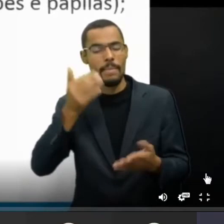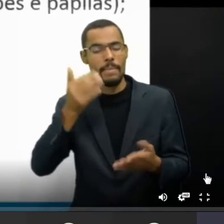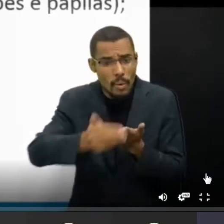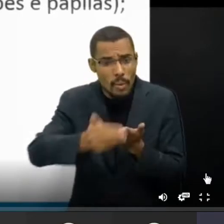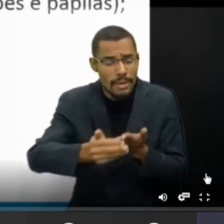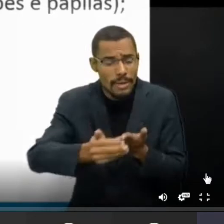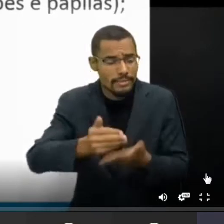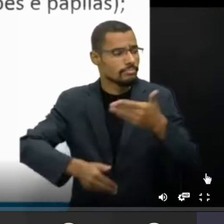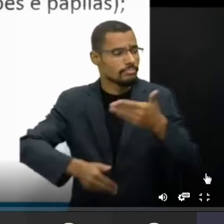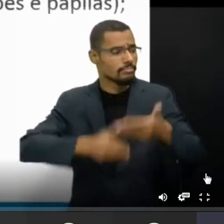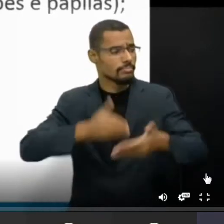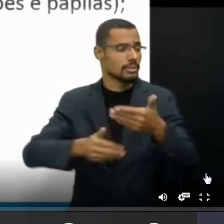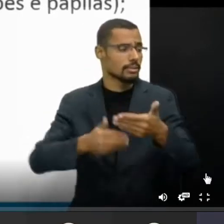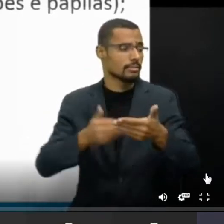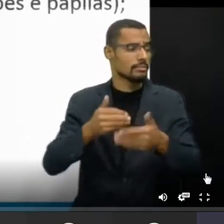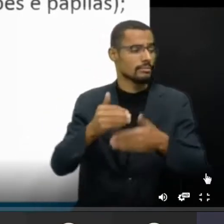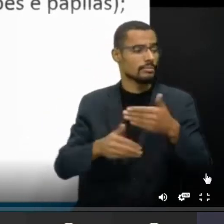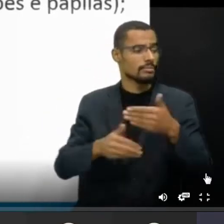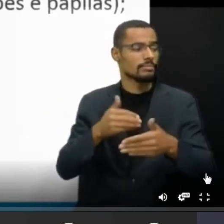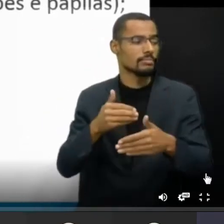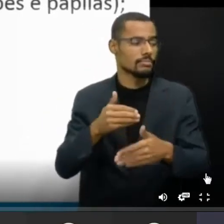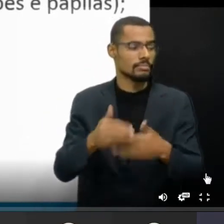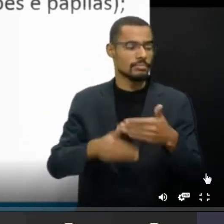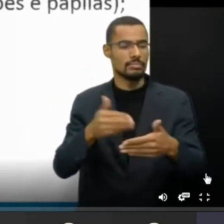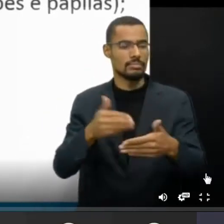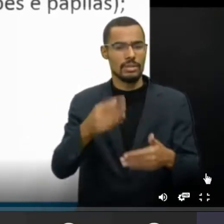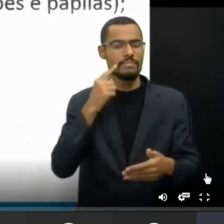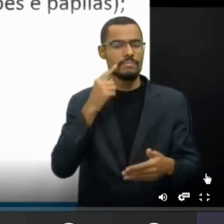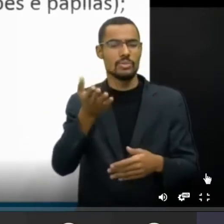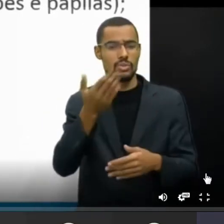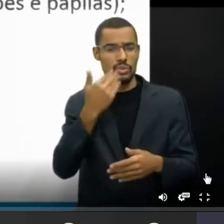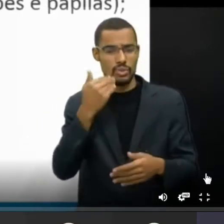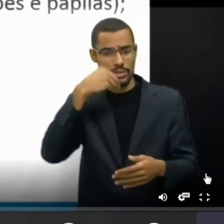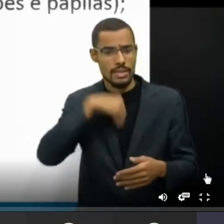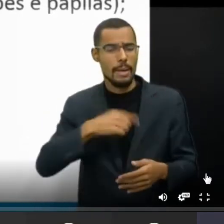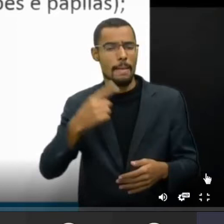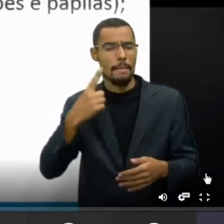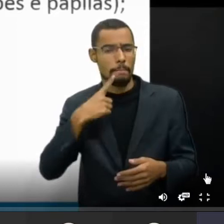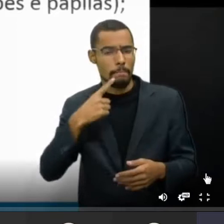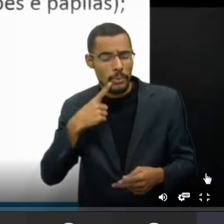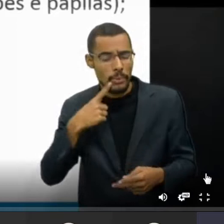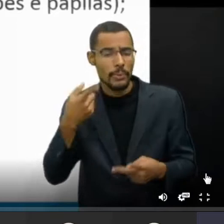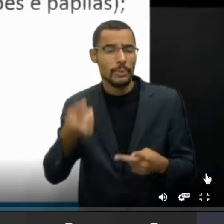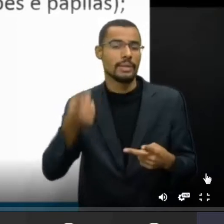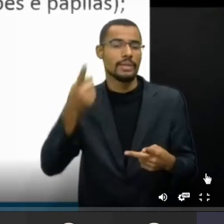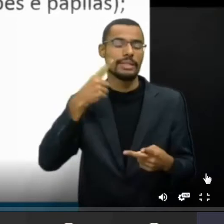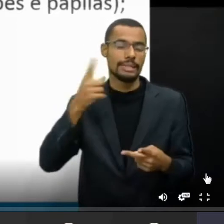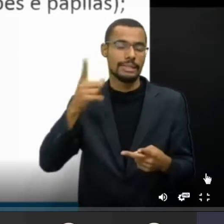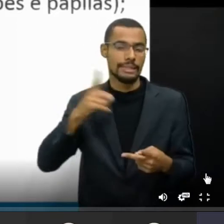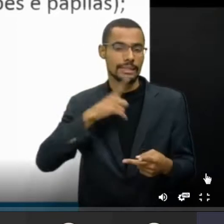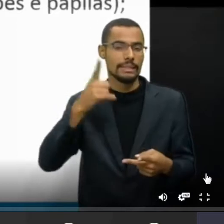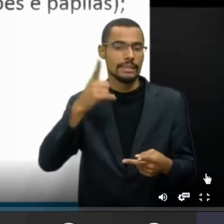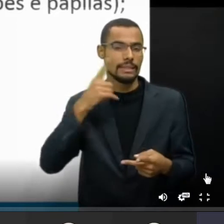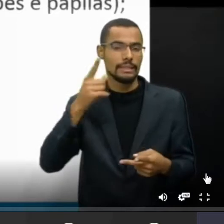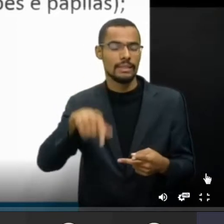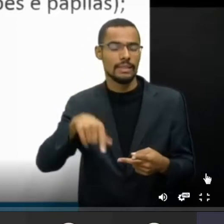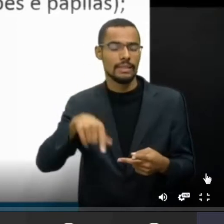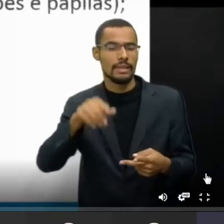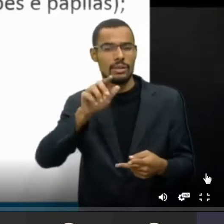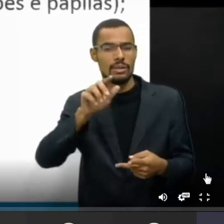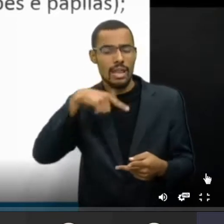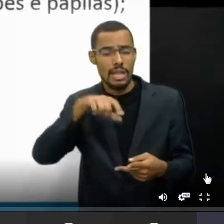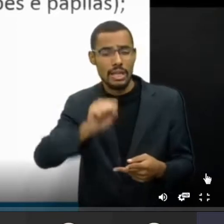um processo de digestão. Então, nós vamos ver na boca, a região onde nós temos a úvula,